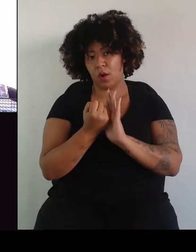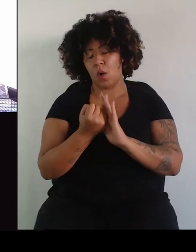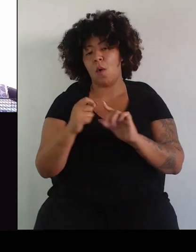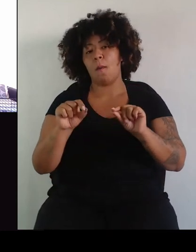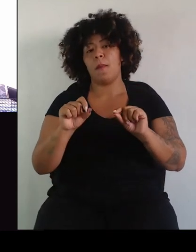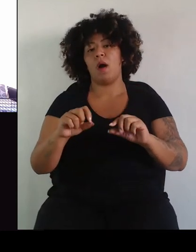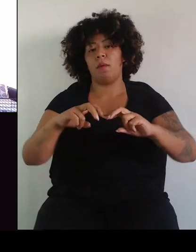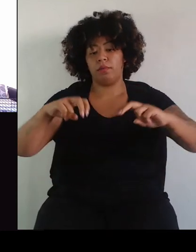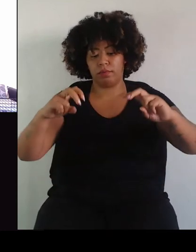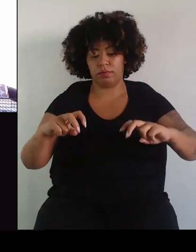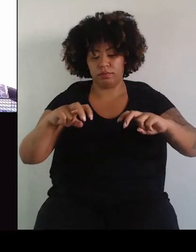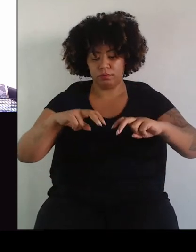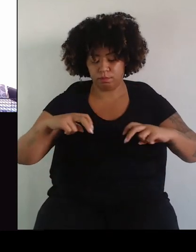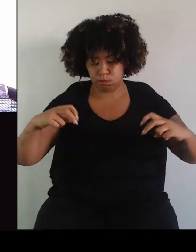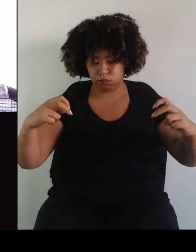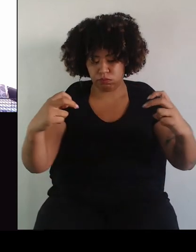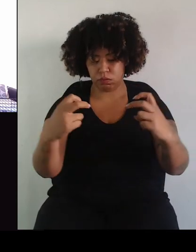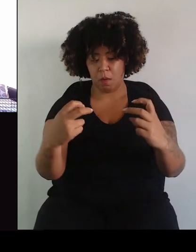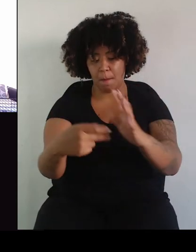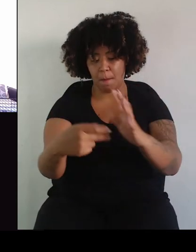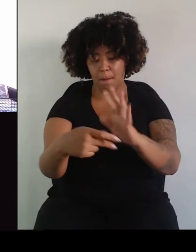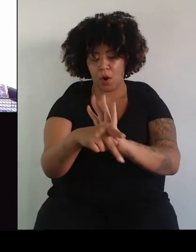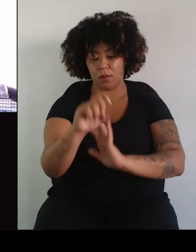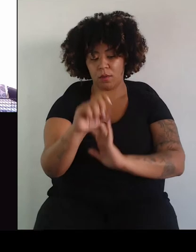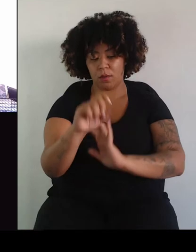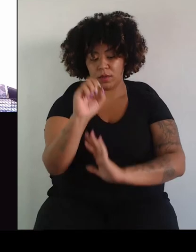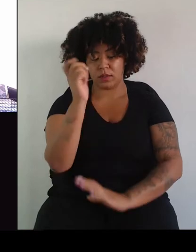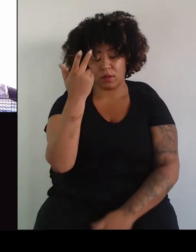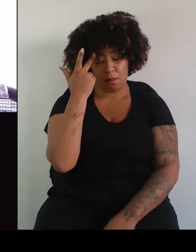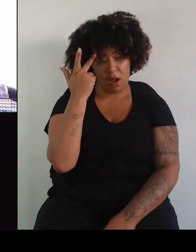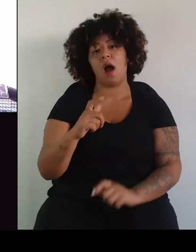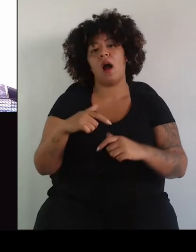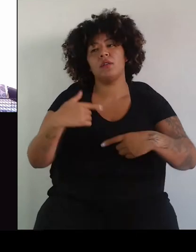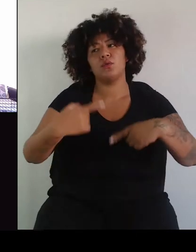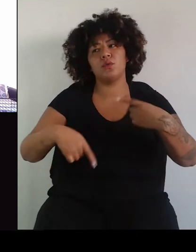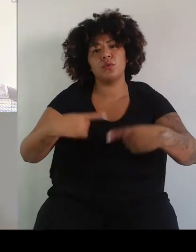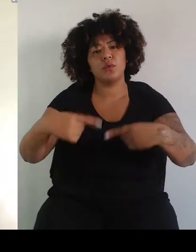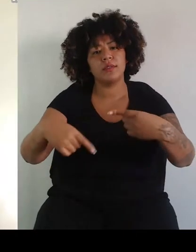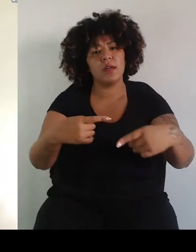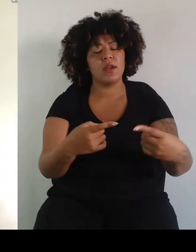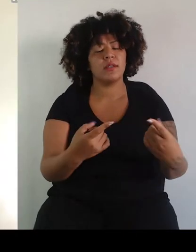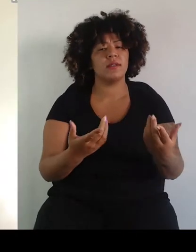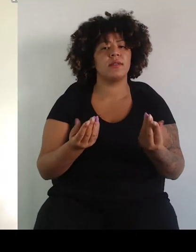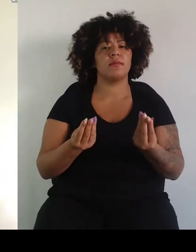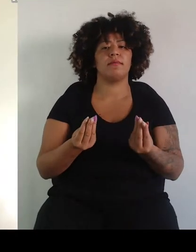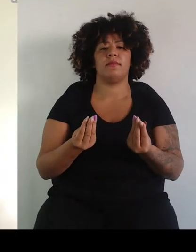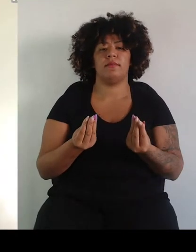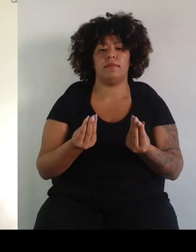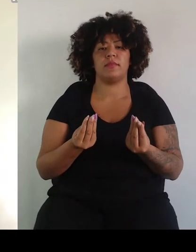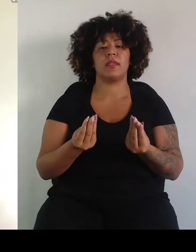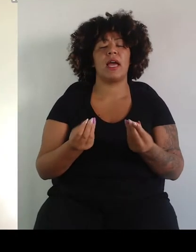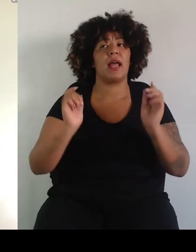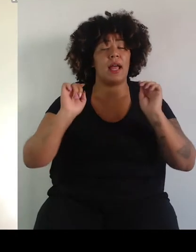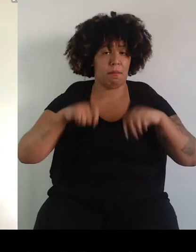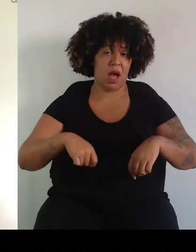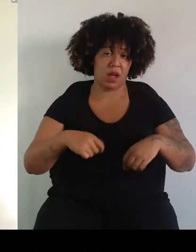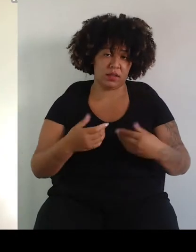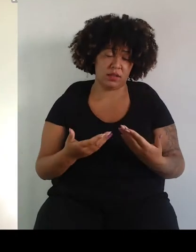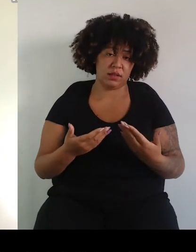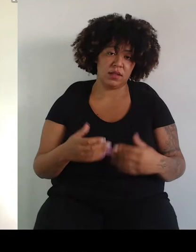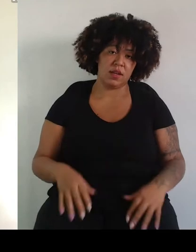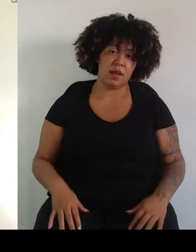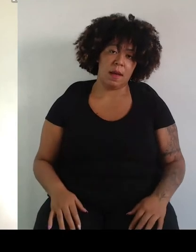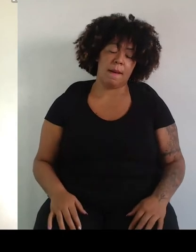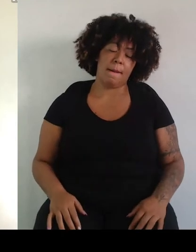em que as discussões do mundo pudessem viver à tona que num certo